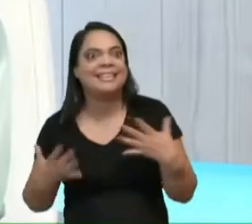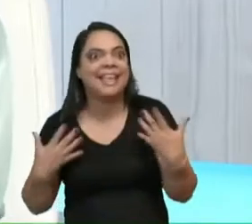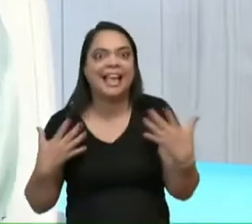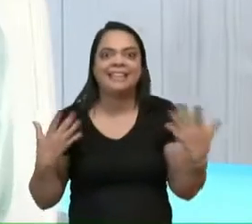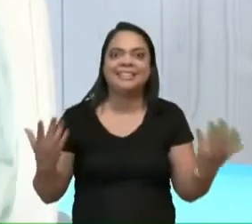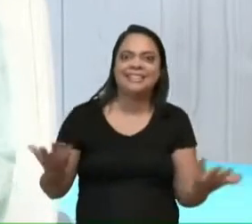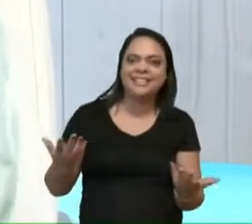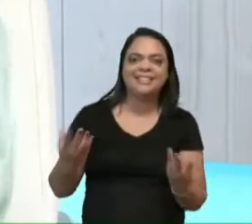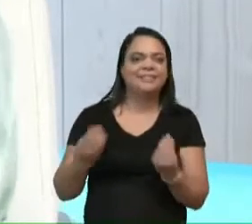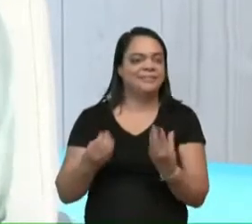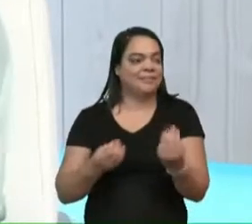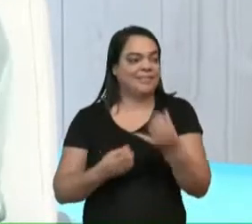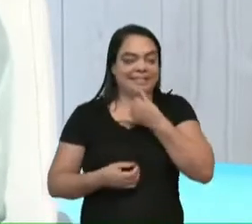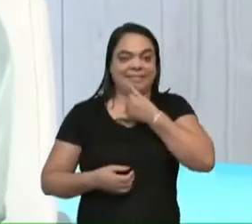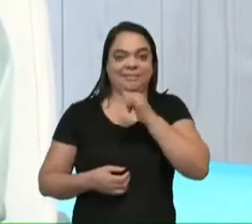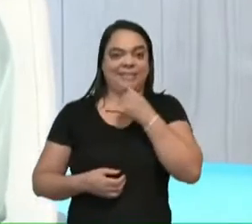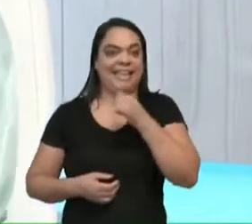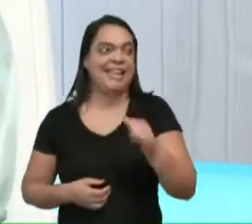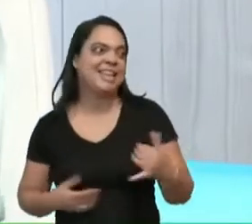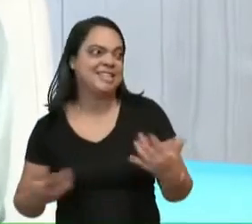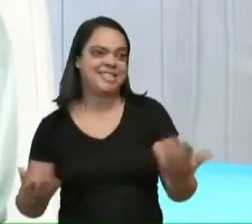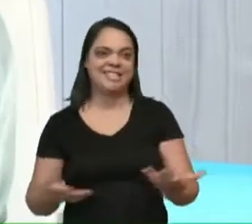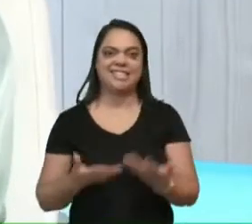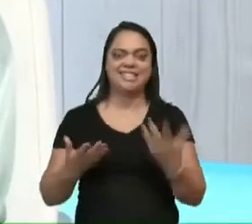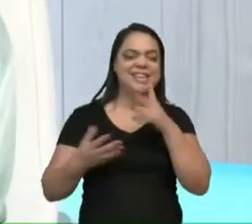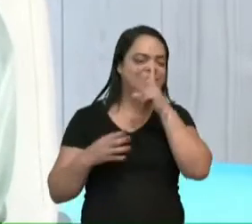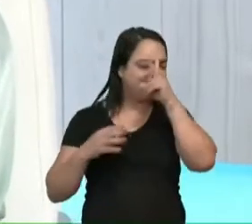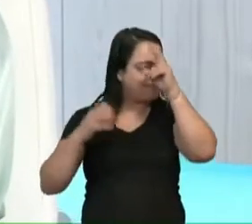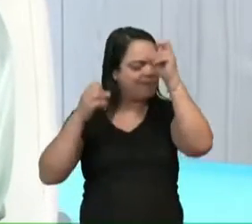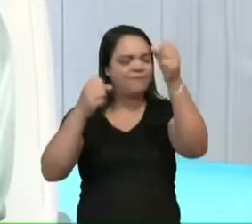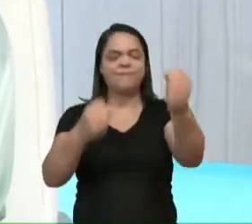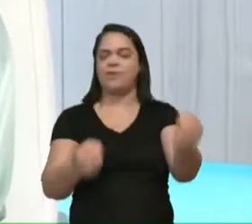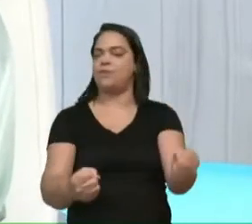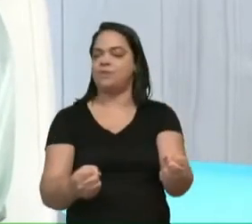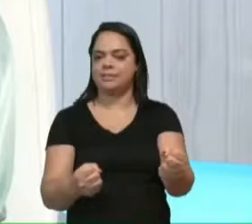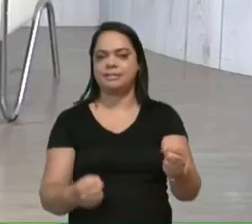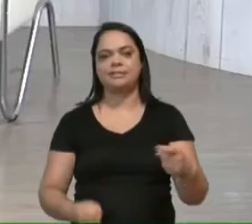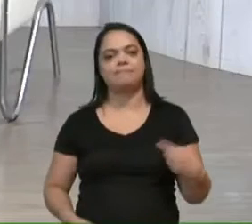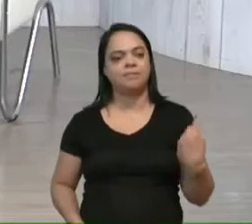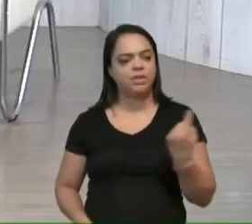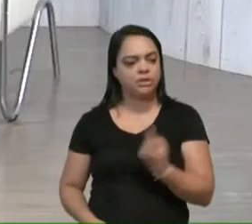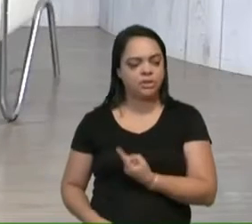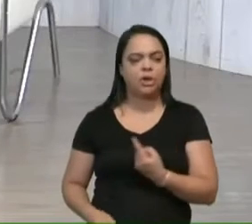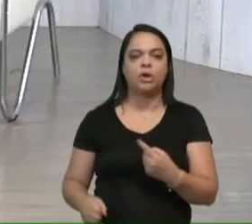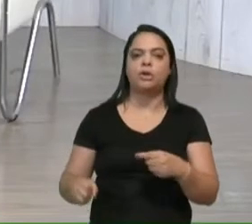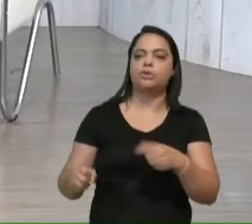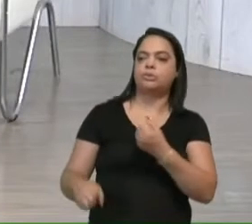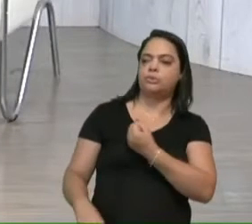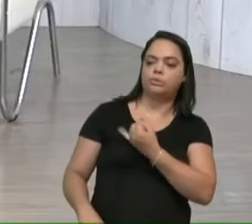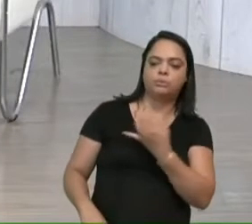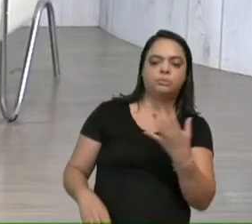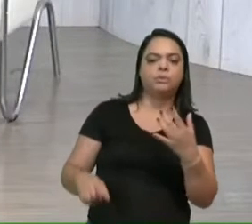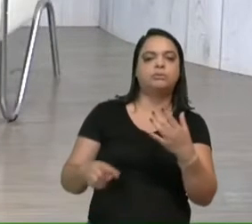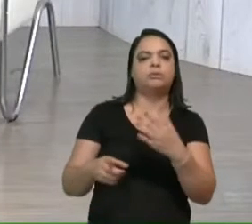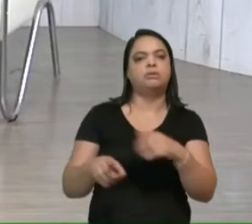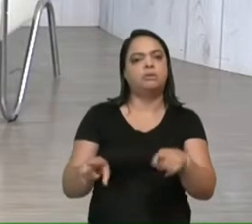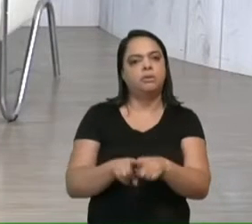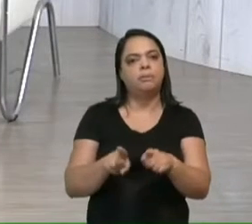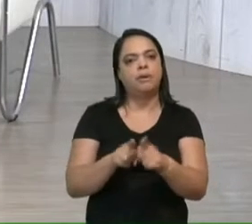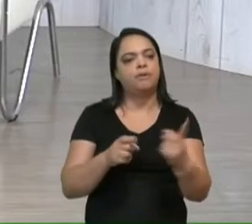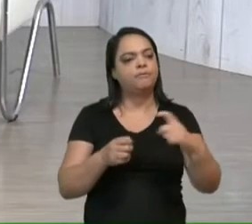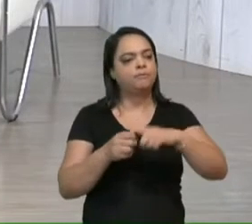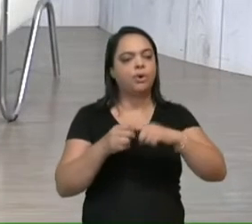Muito de muita energia muita força os nossos números também começaram a voltar à